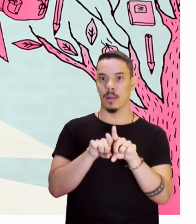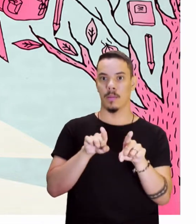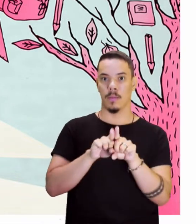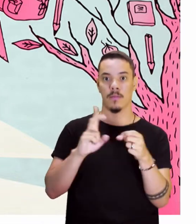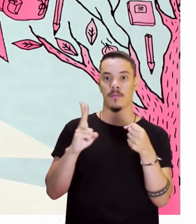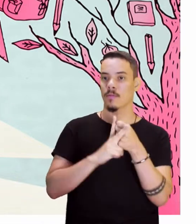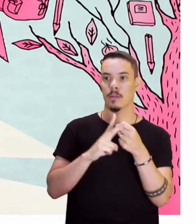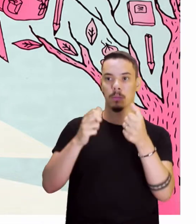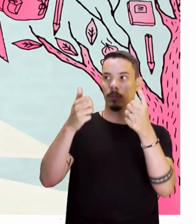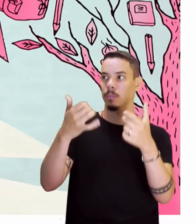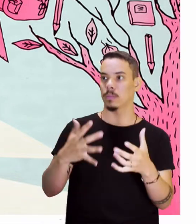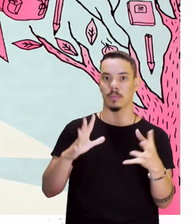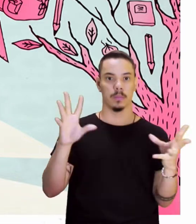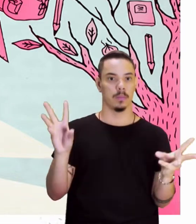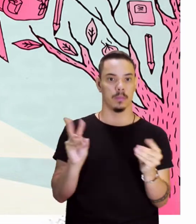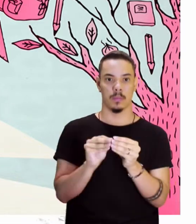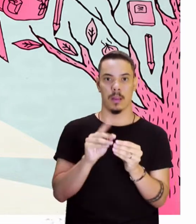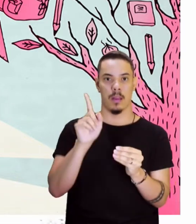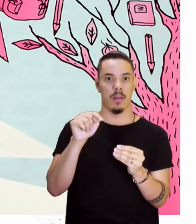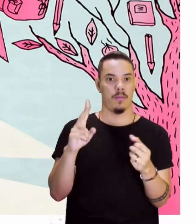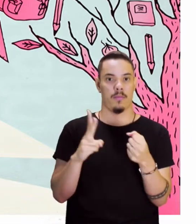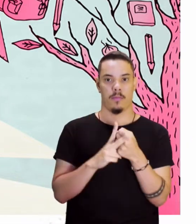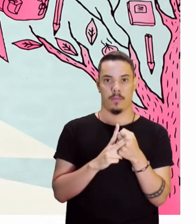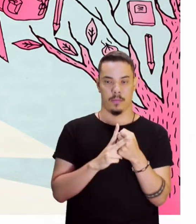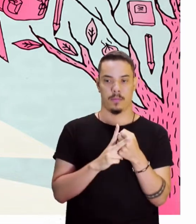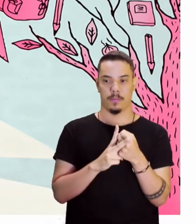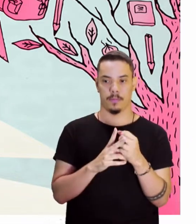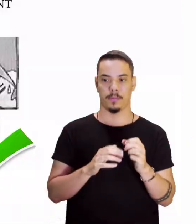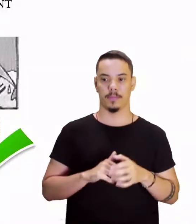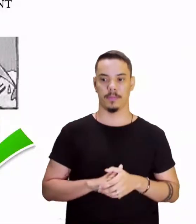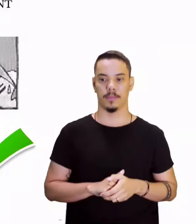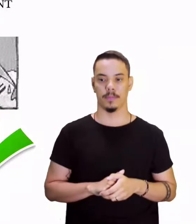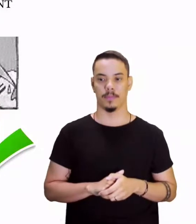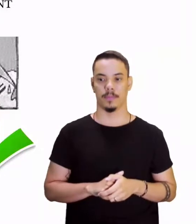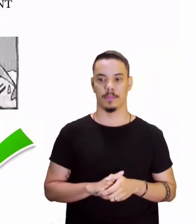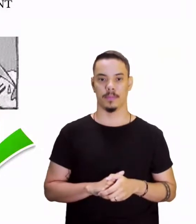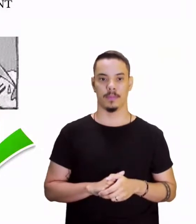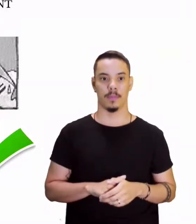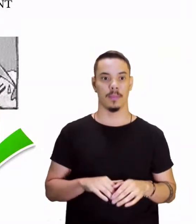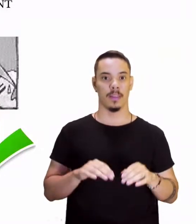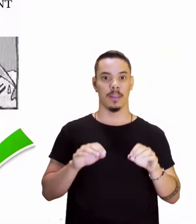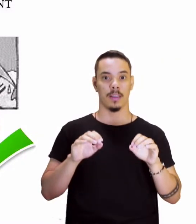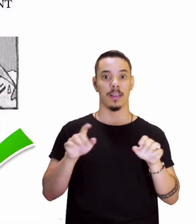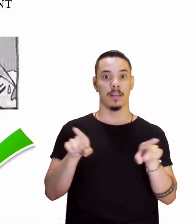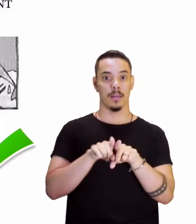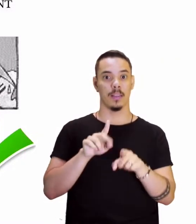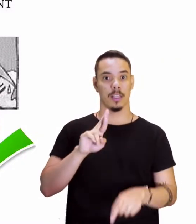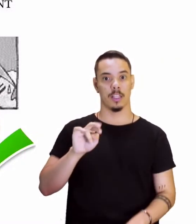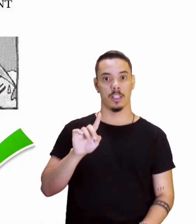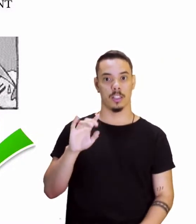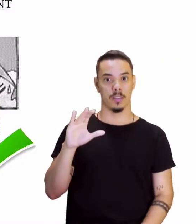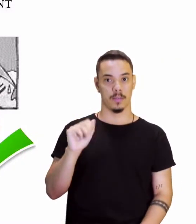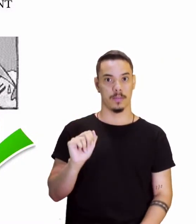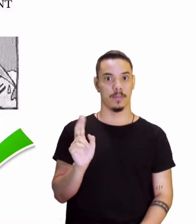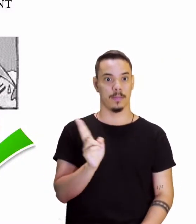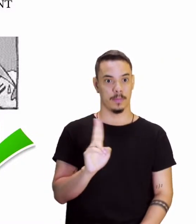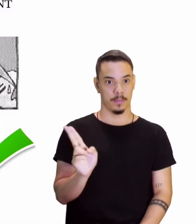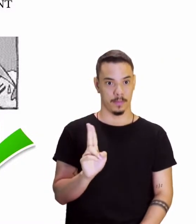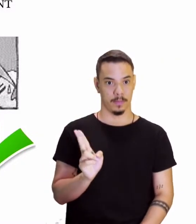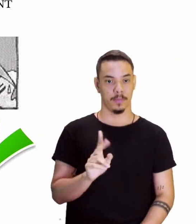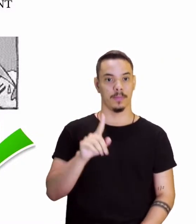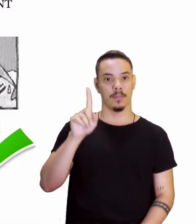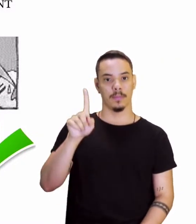diz tudo, verbo. Beleza? Então, vamos lá, amadinhos. Regência nominal é